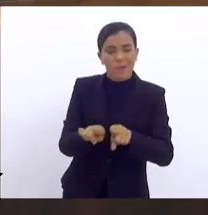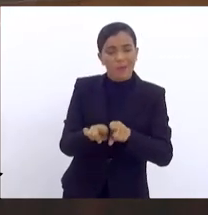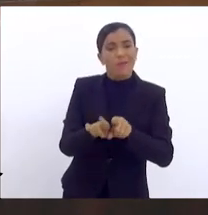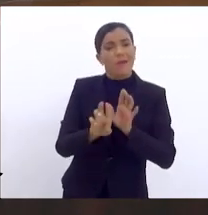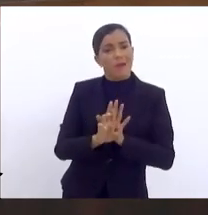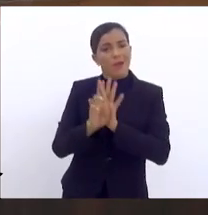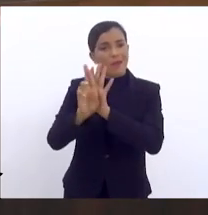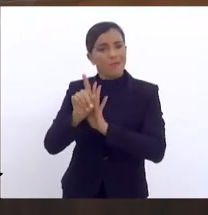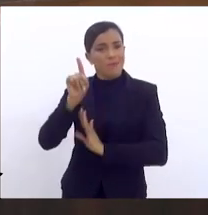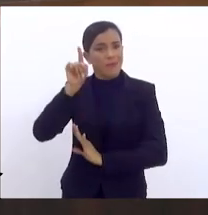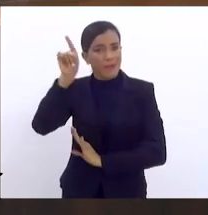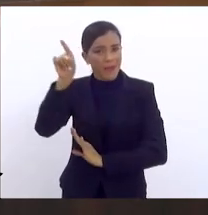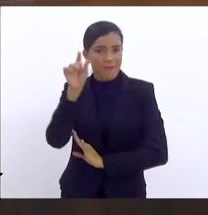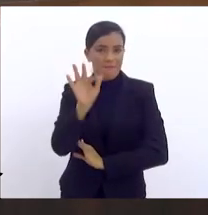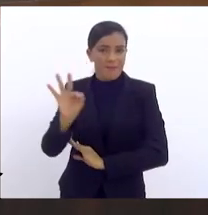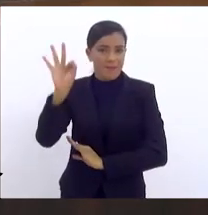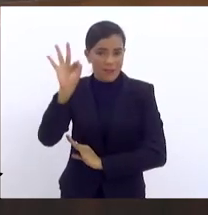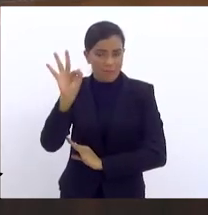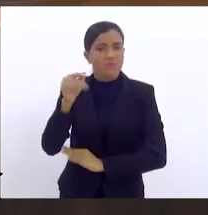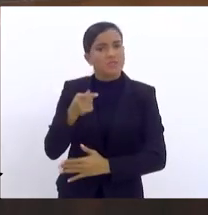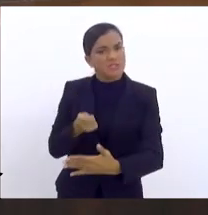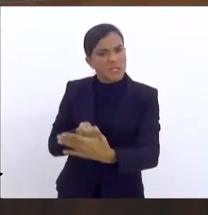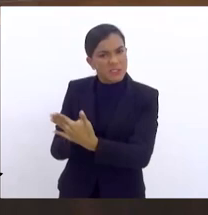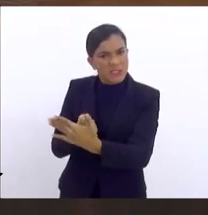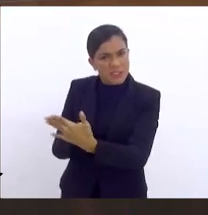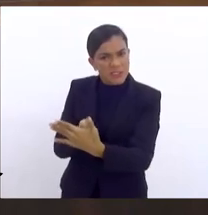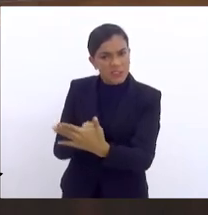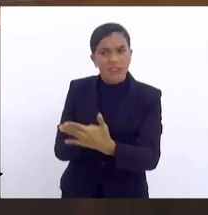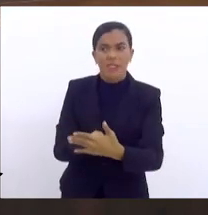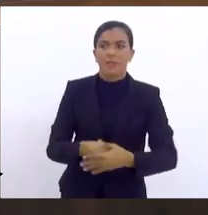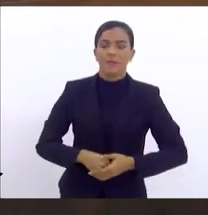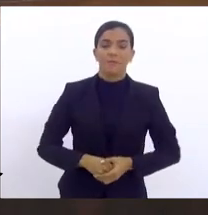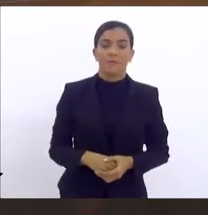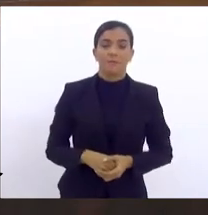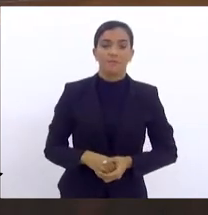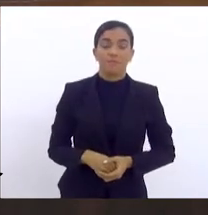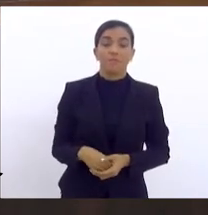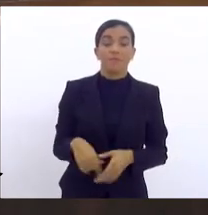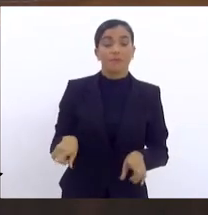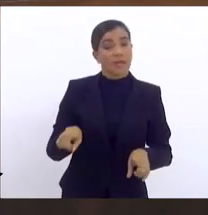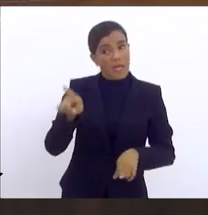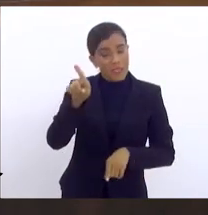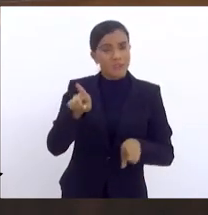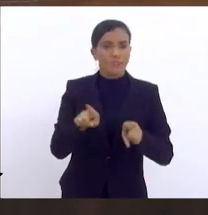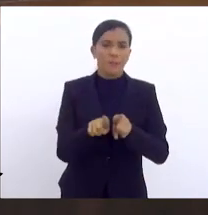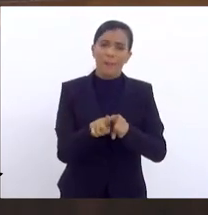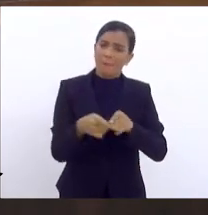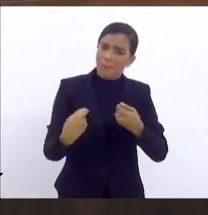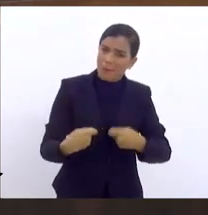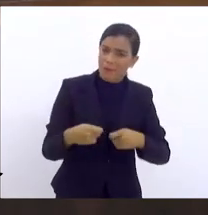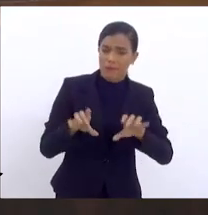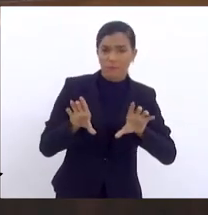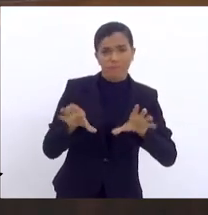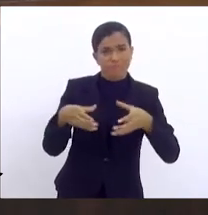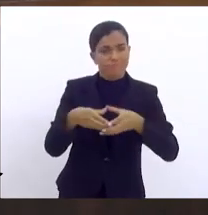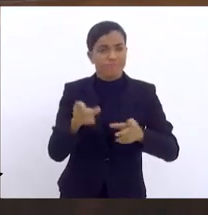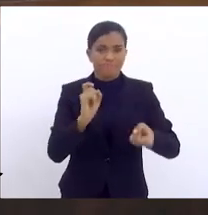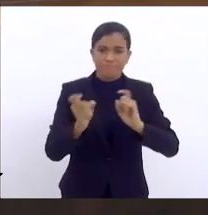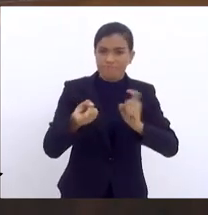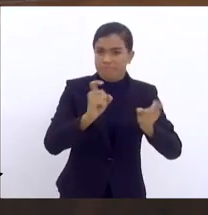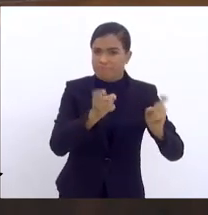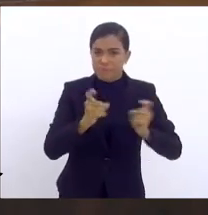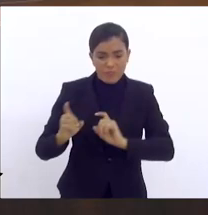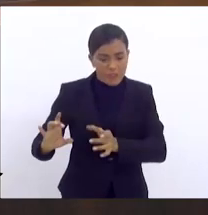a nossa bancada federal precisa ser cobrada precisa que eles também façam isso também se reúnam aí e lute